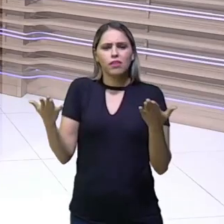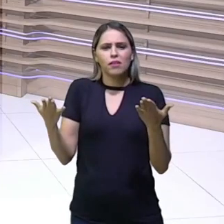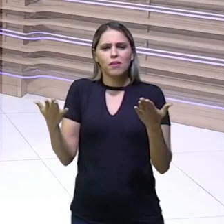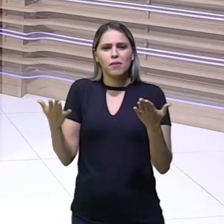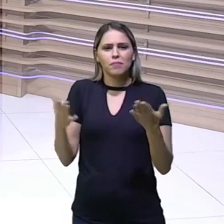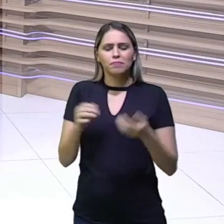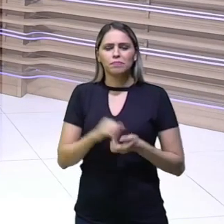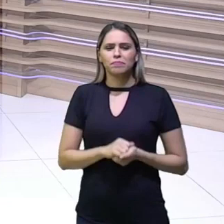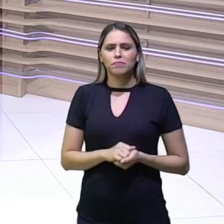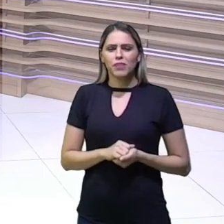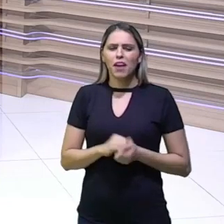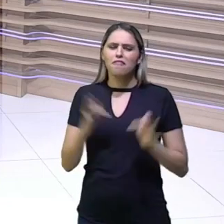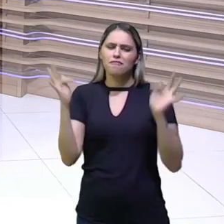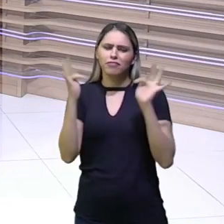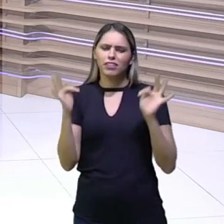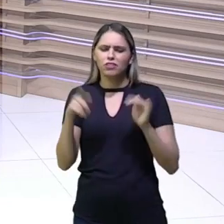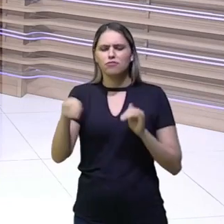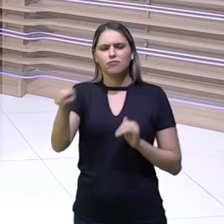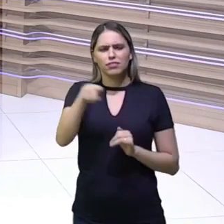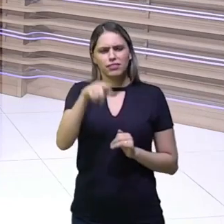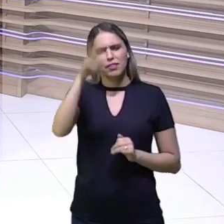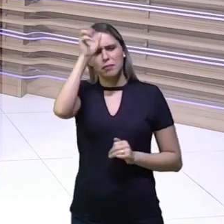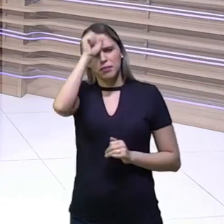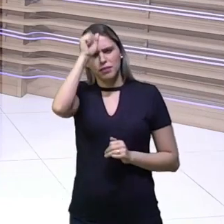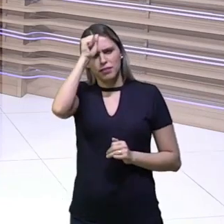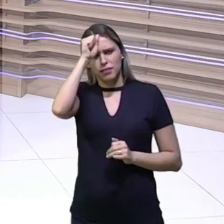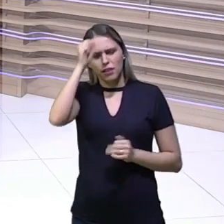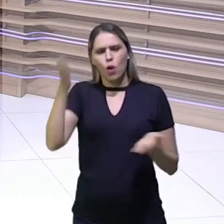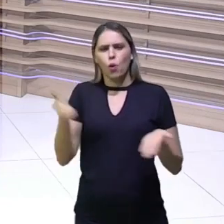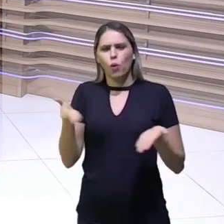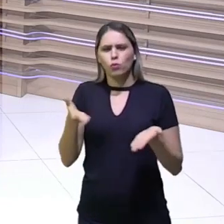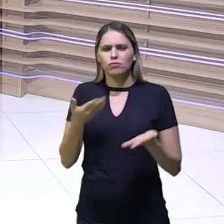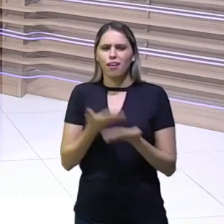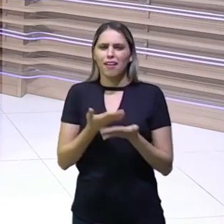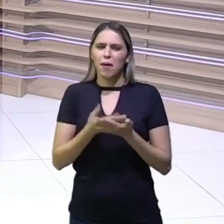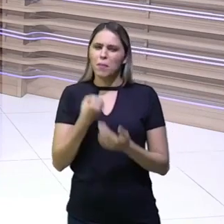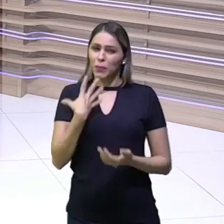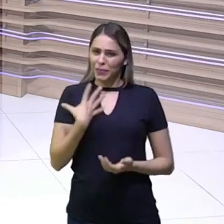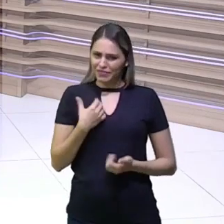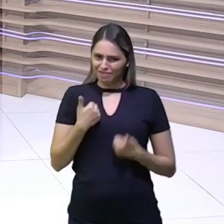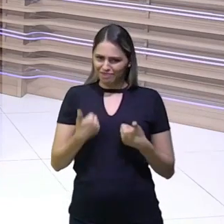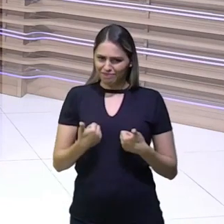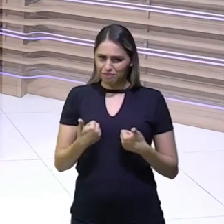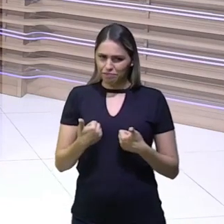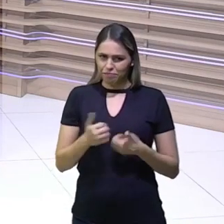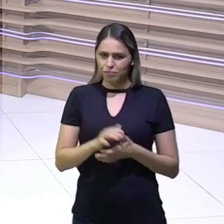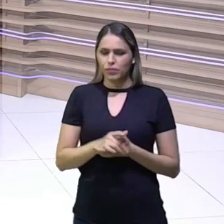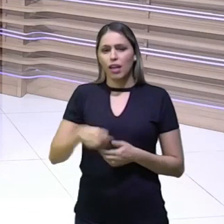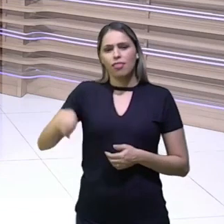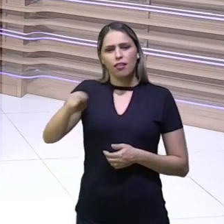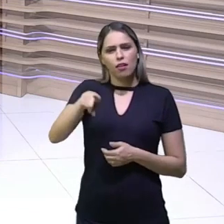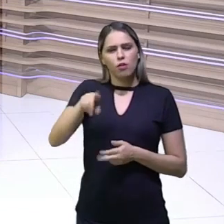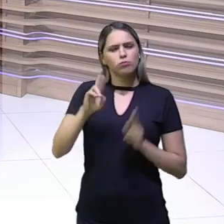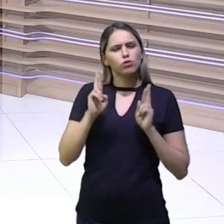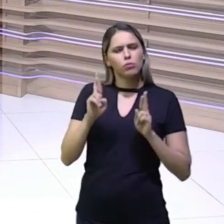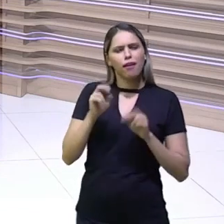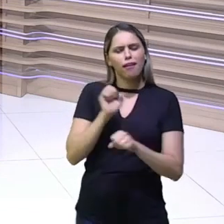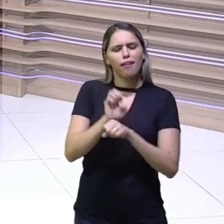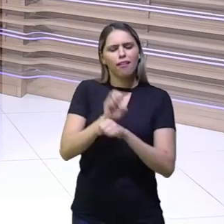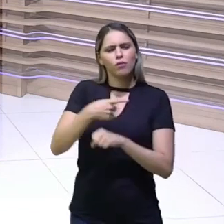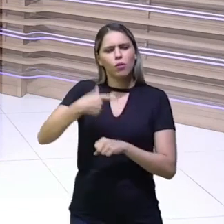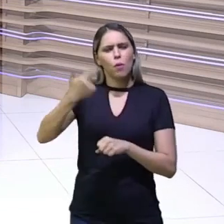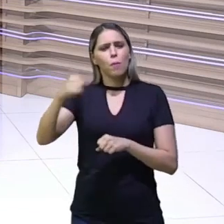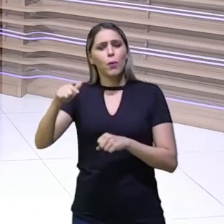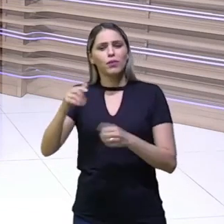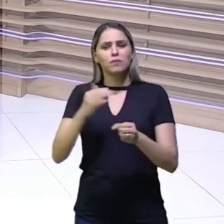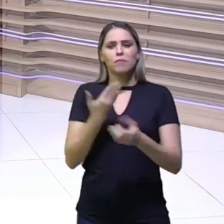Estou feliz com seu aprendizado. Hoje a aula foi boa, não foi? Então, Vou esperar você na próxima